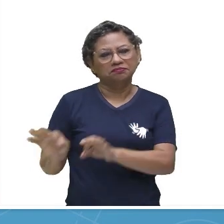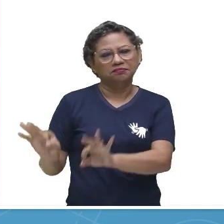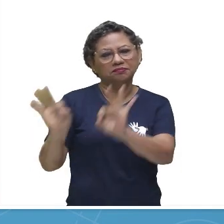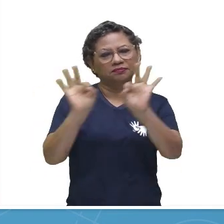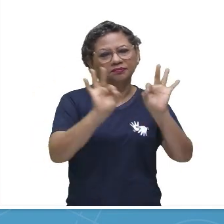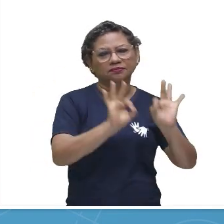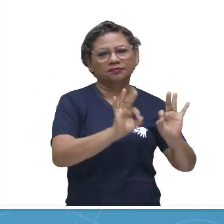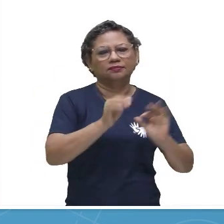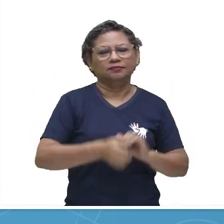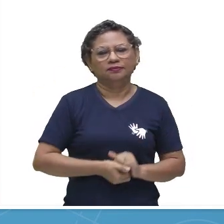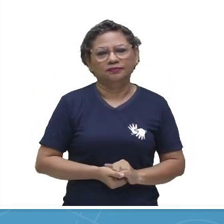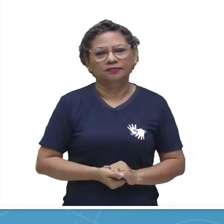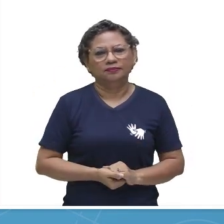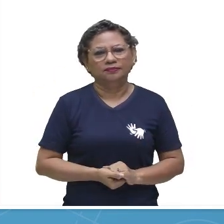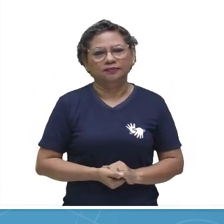quadrada de 8.